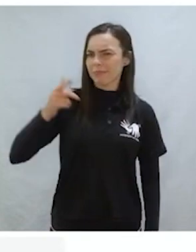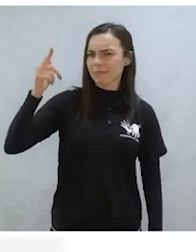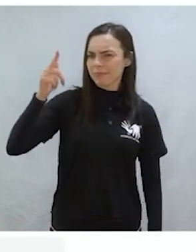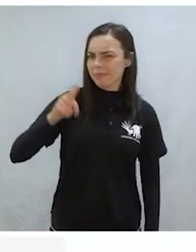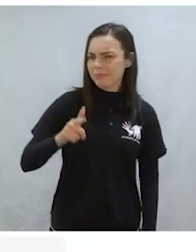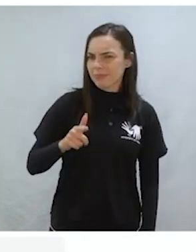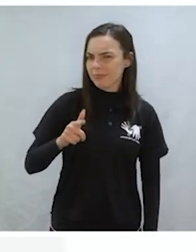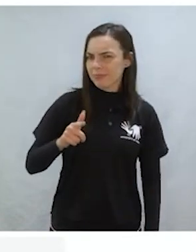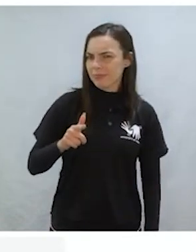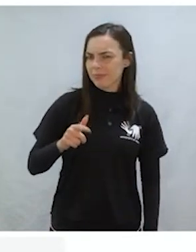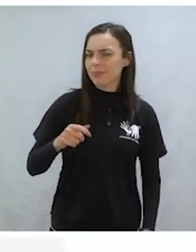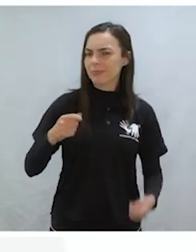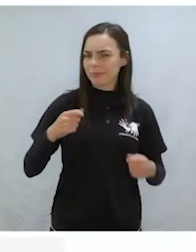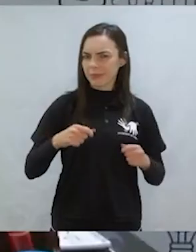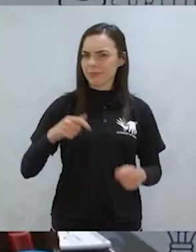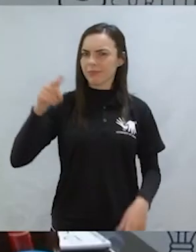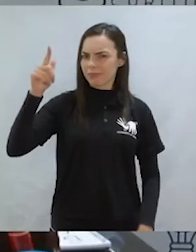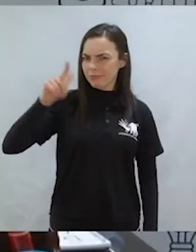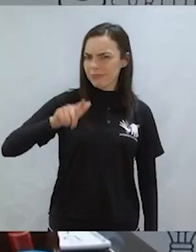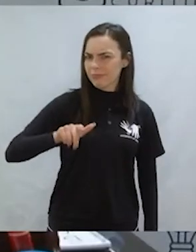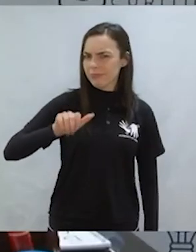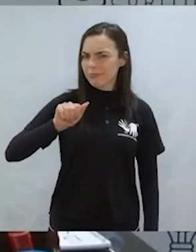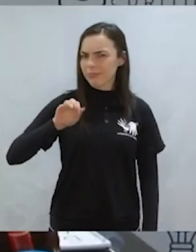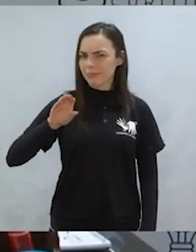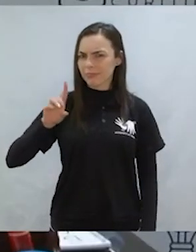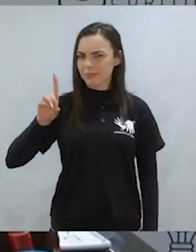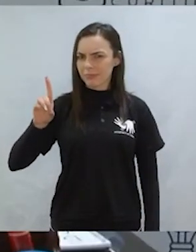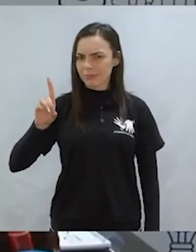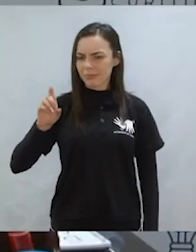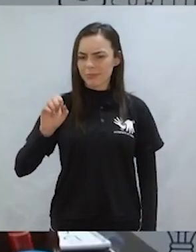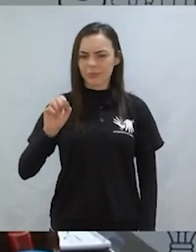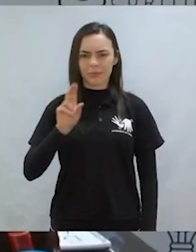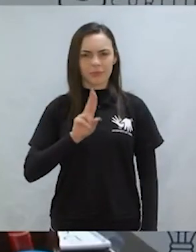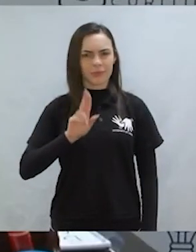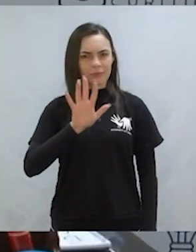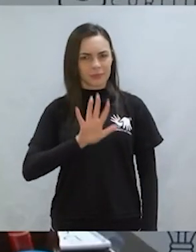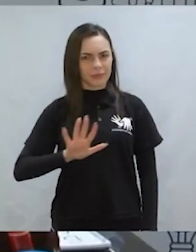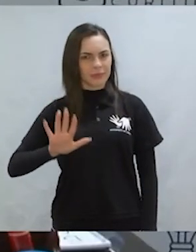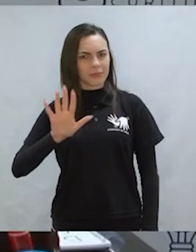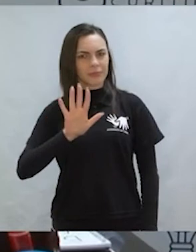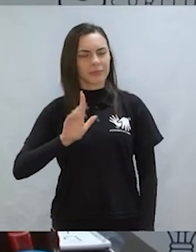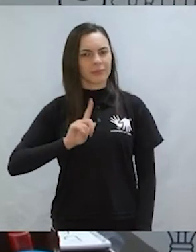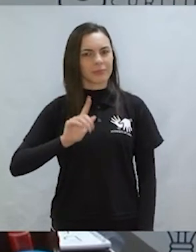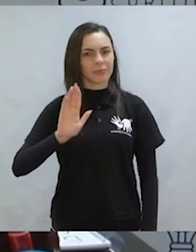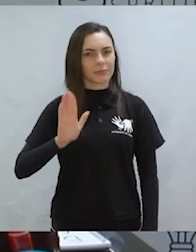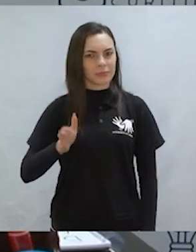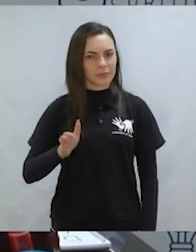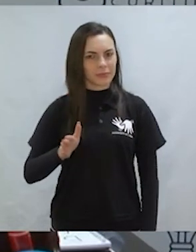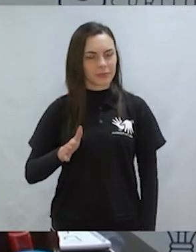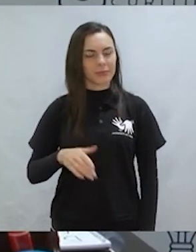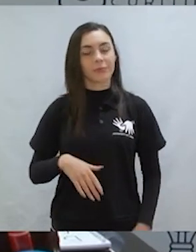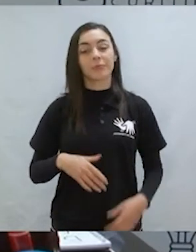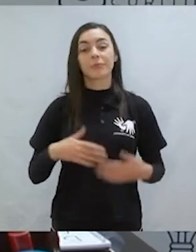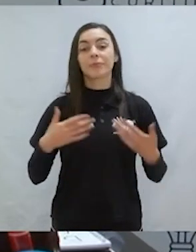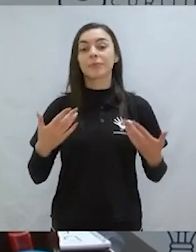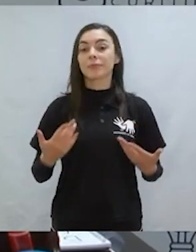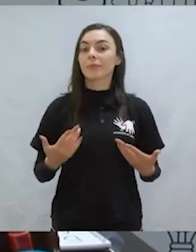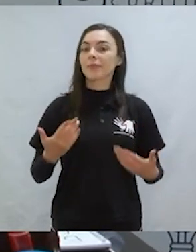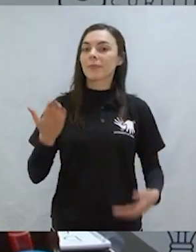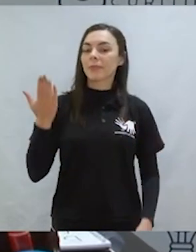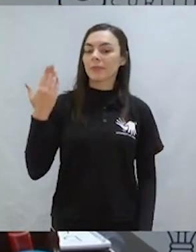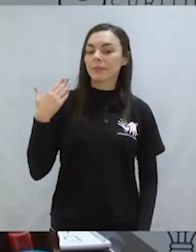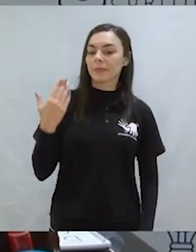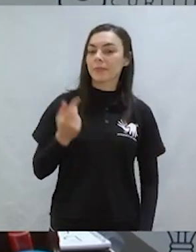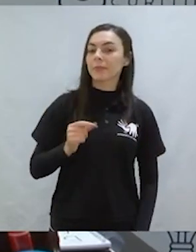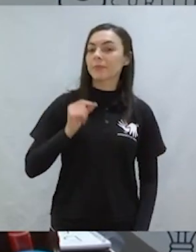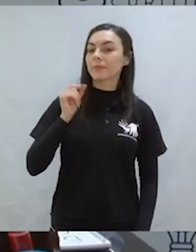novo? Vamos repetir de novo o alfabeto com as imagens que nós temos aqui? Então, nós